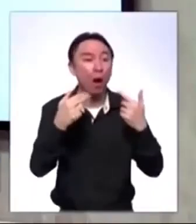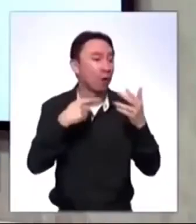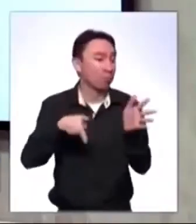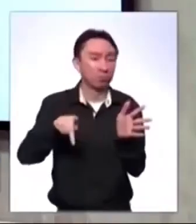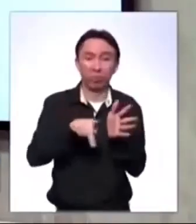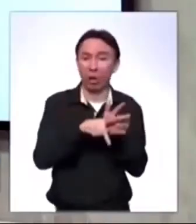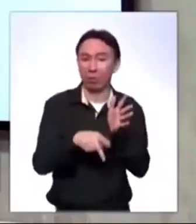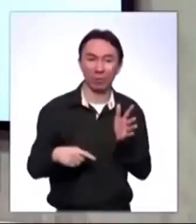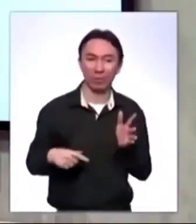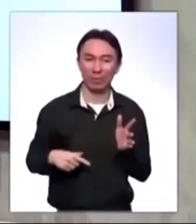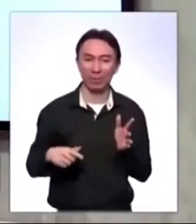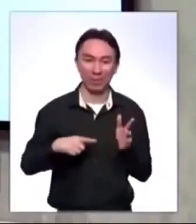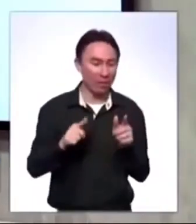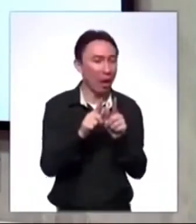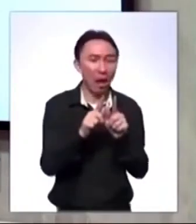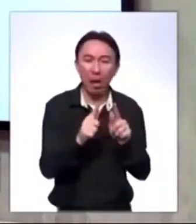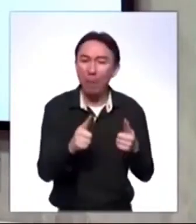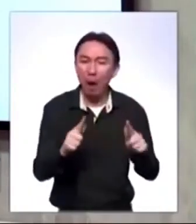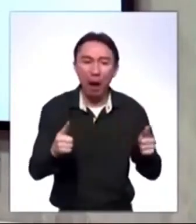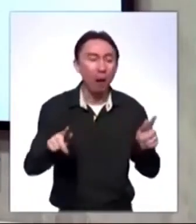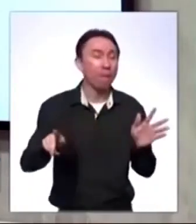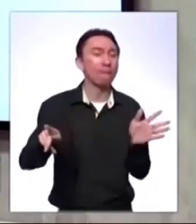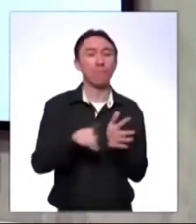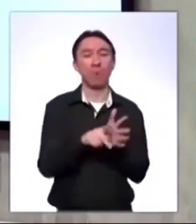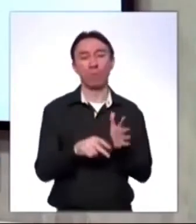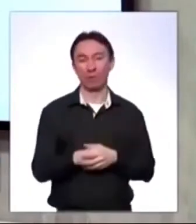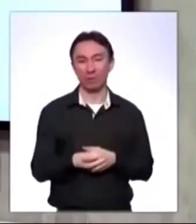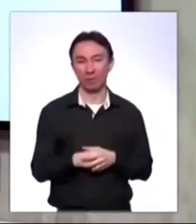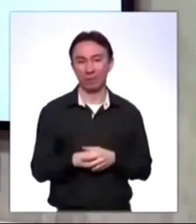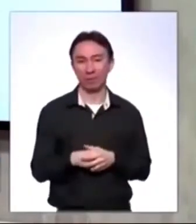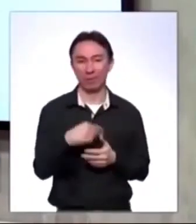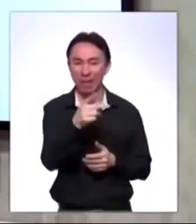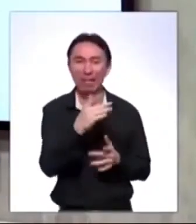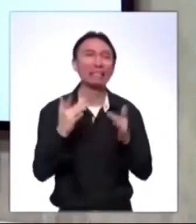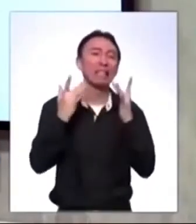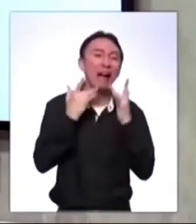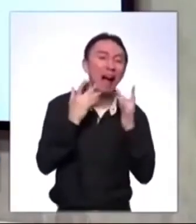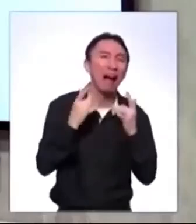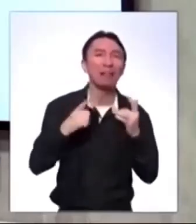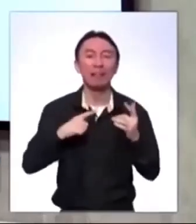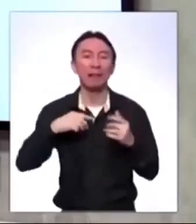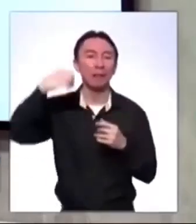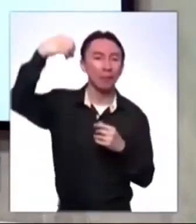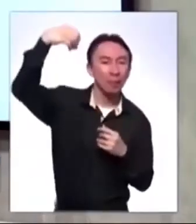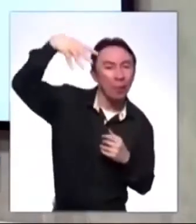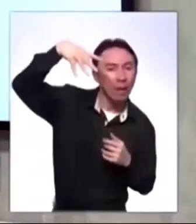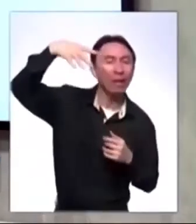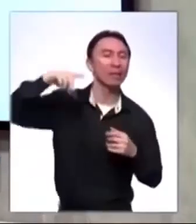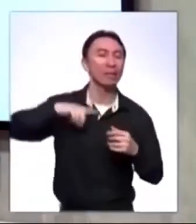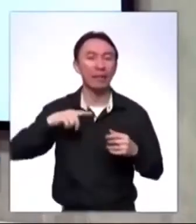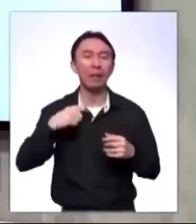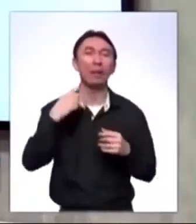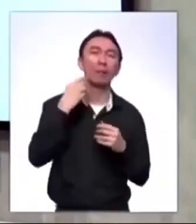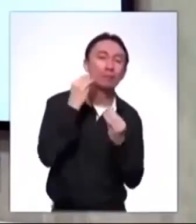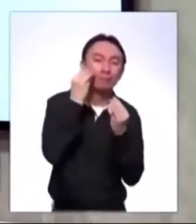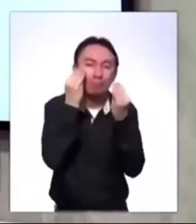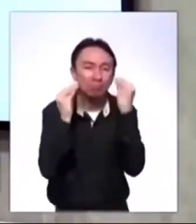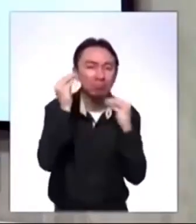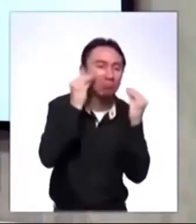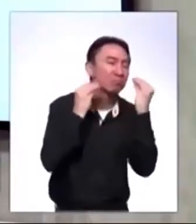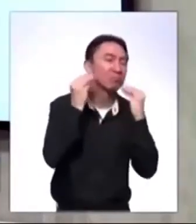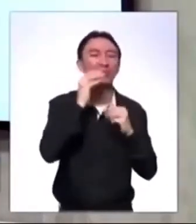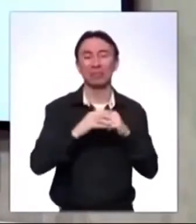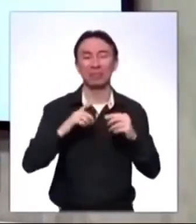sua própria gramática. Tá certo? Falar de teatro é falar de iluminação, de sonoplastia, de figurino, de maquiagem, de